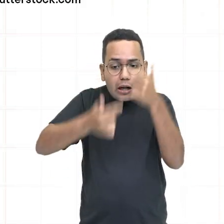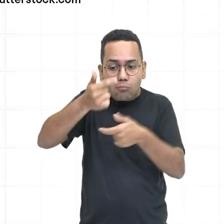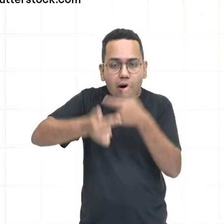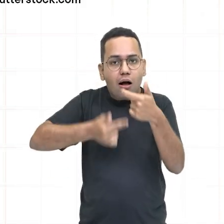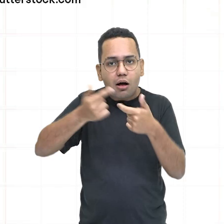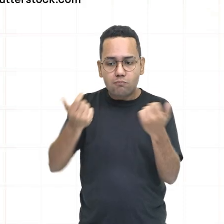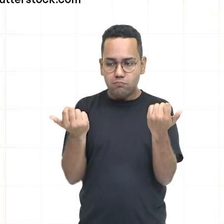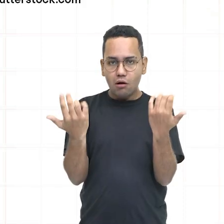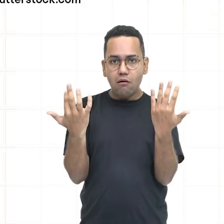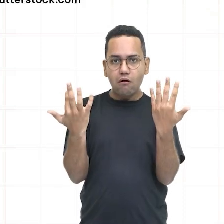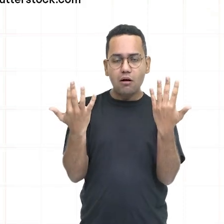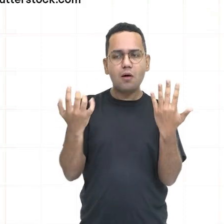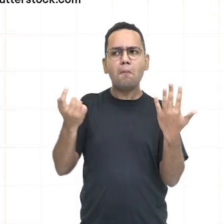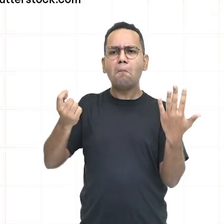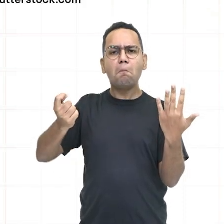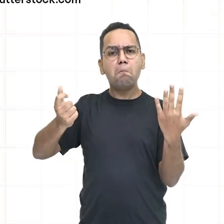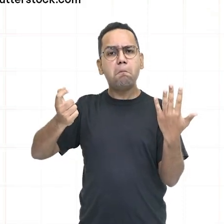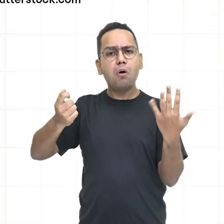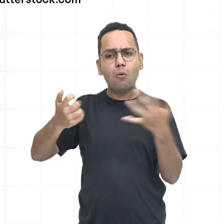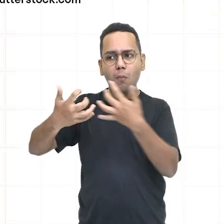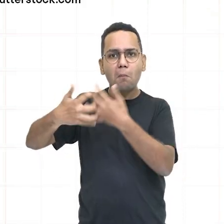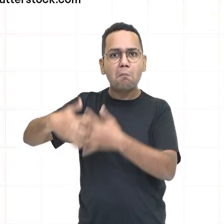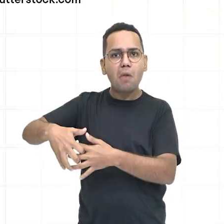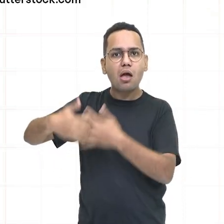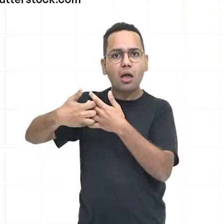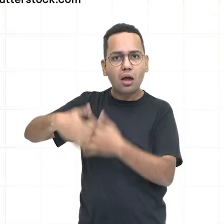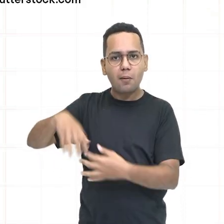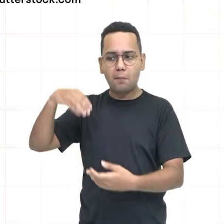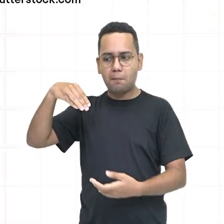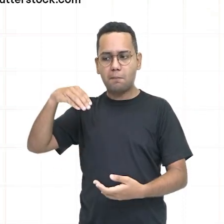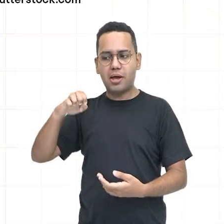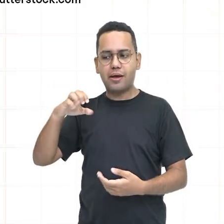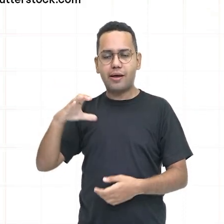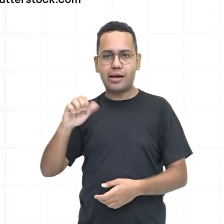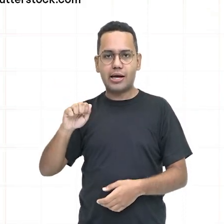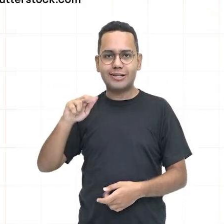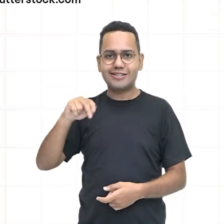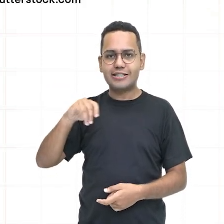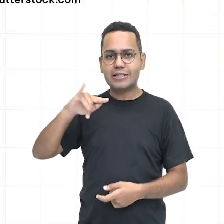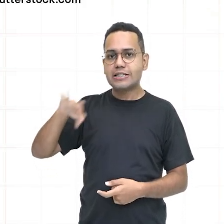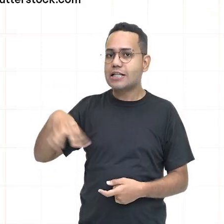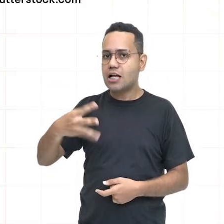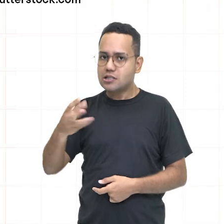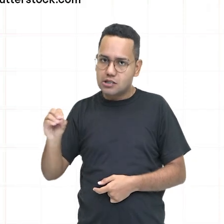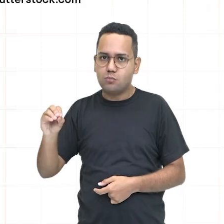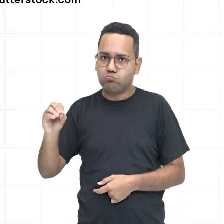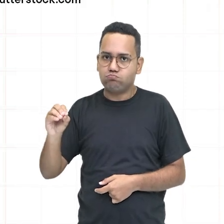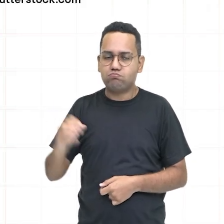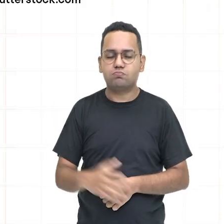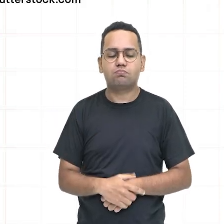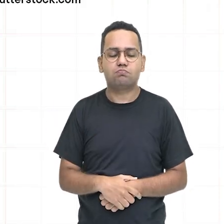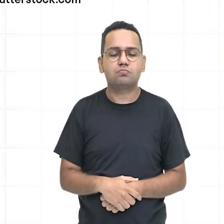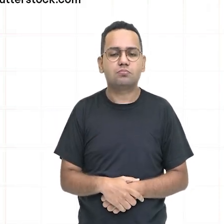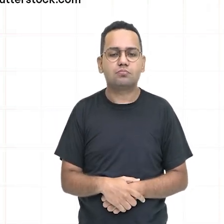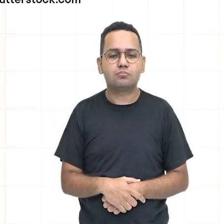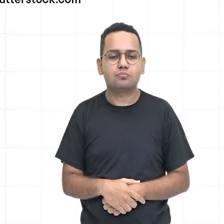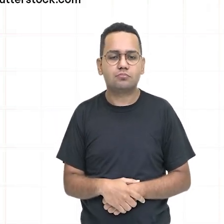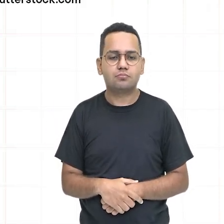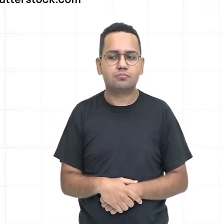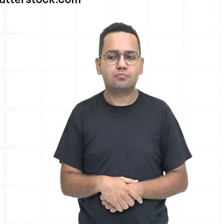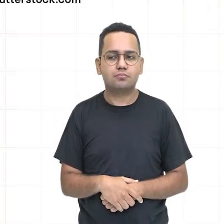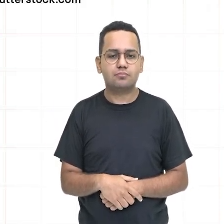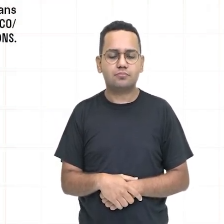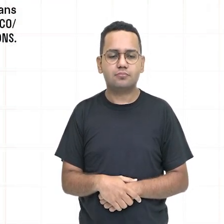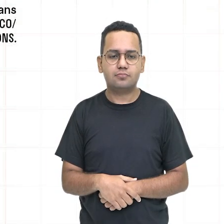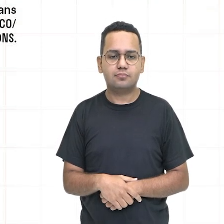menos mecanizada nessas ilhas que são as maiores ali da Oceania.